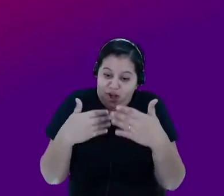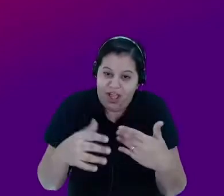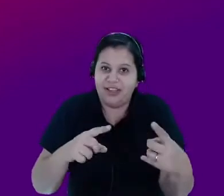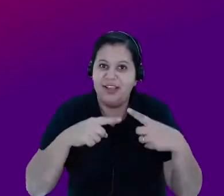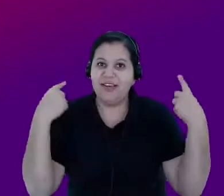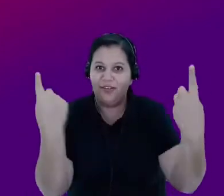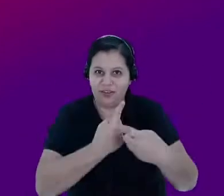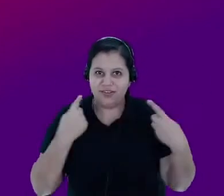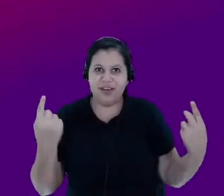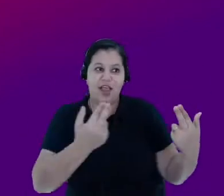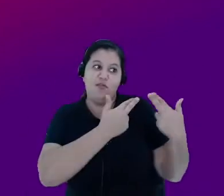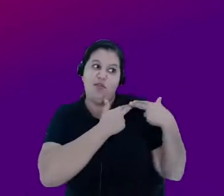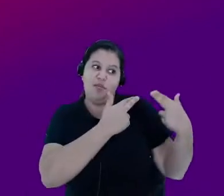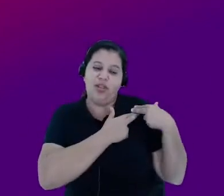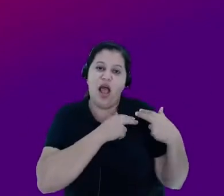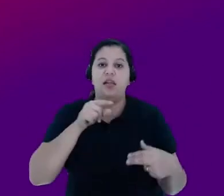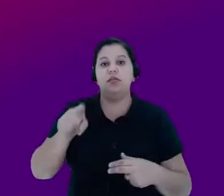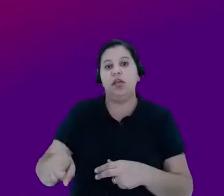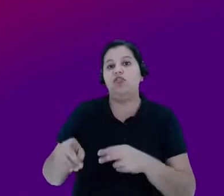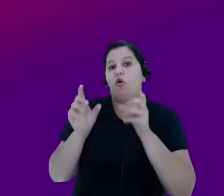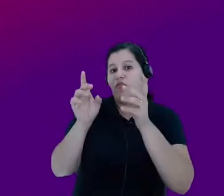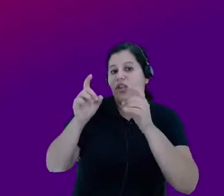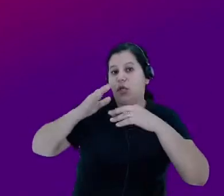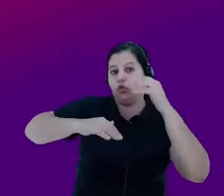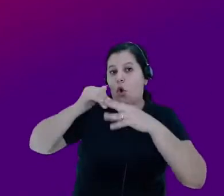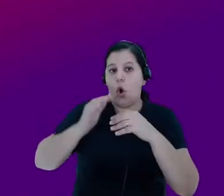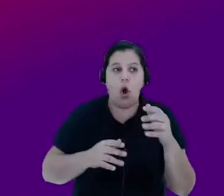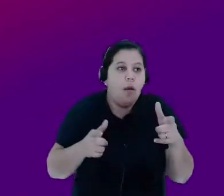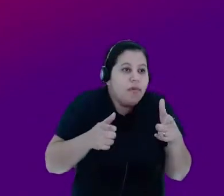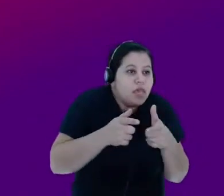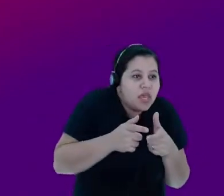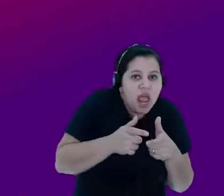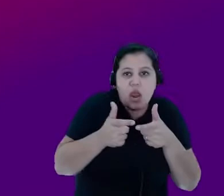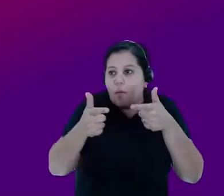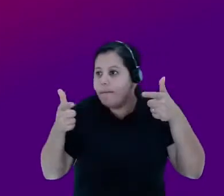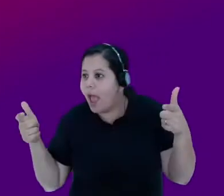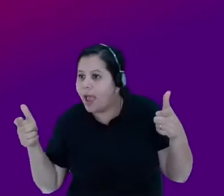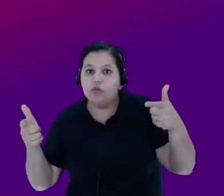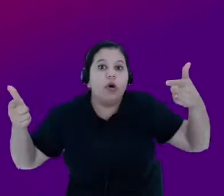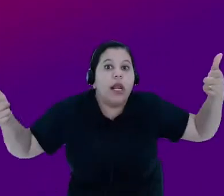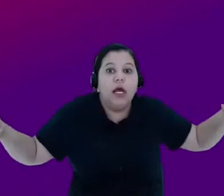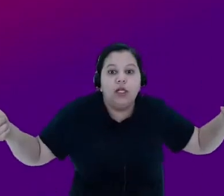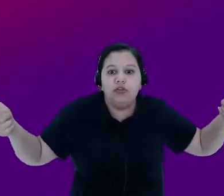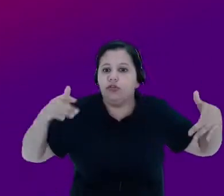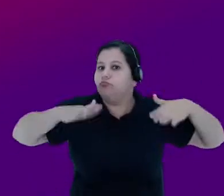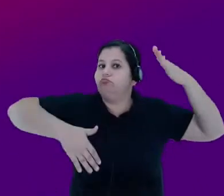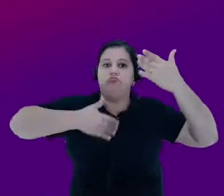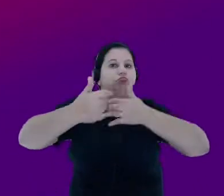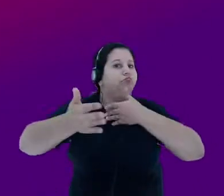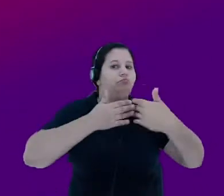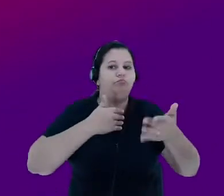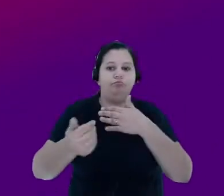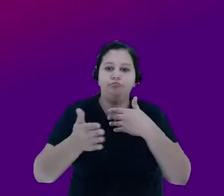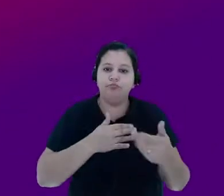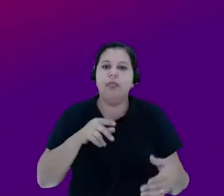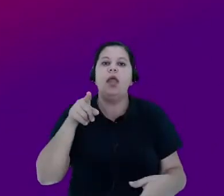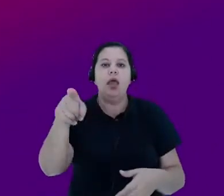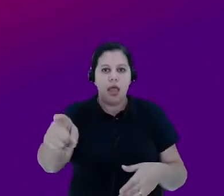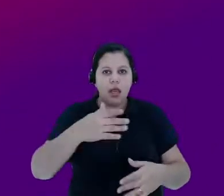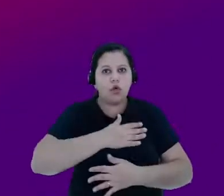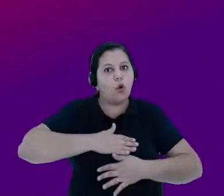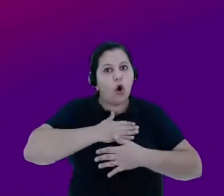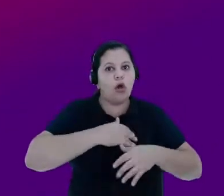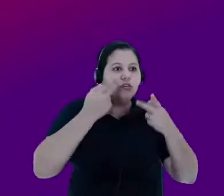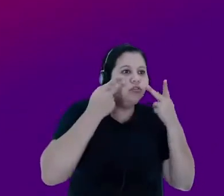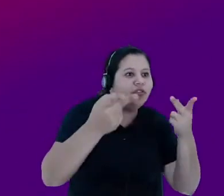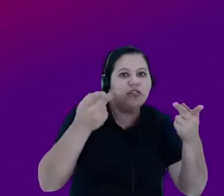corretor pequeno, médio ou grande, ele gosta de falar, ele gosta de visitar, ele gosta de saber todos os detalhes, todos os atendimentos, tudo